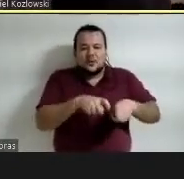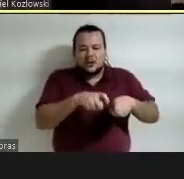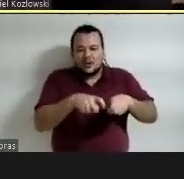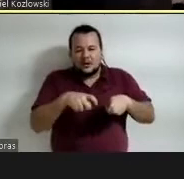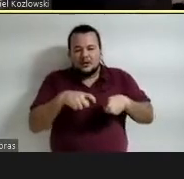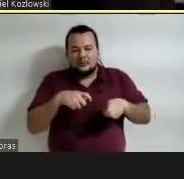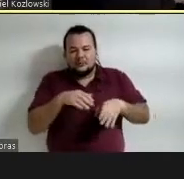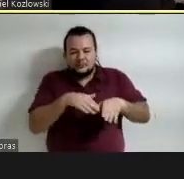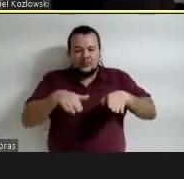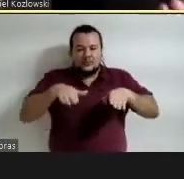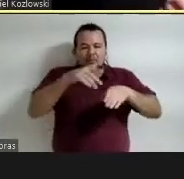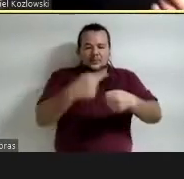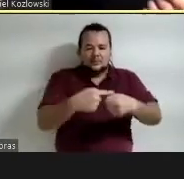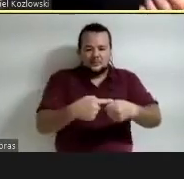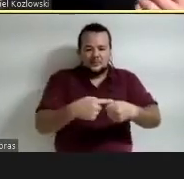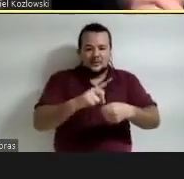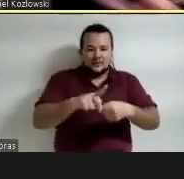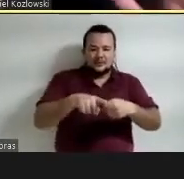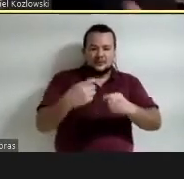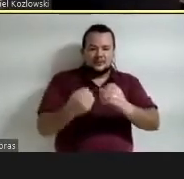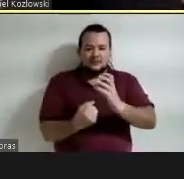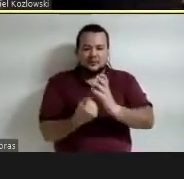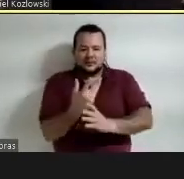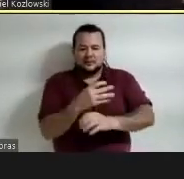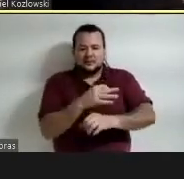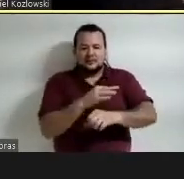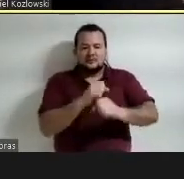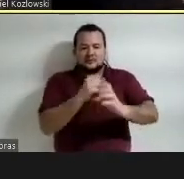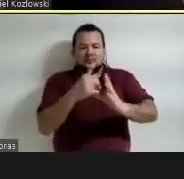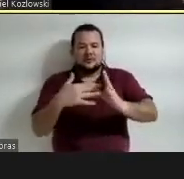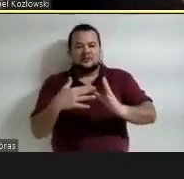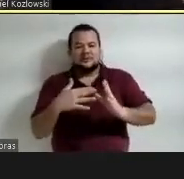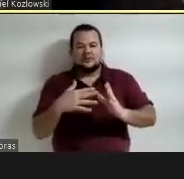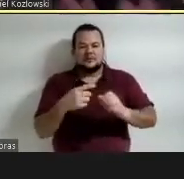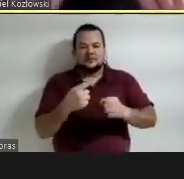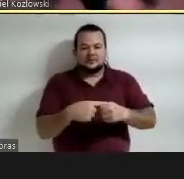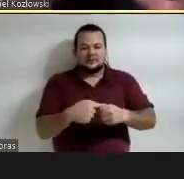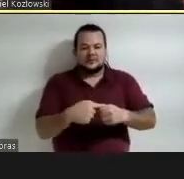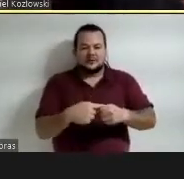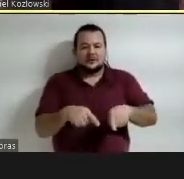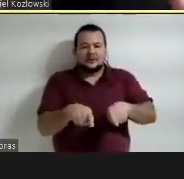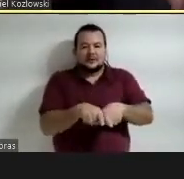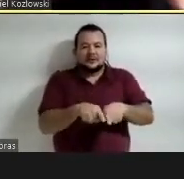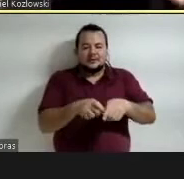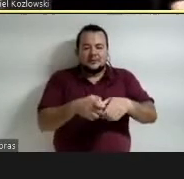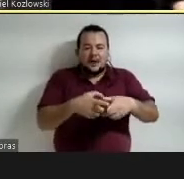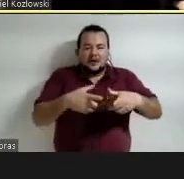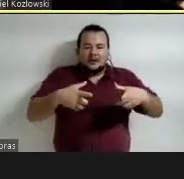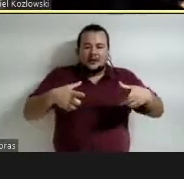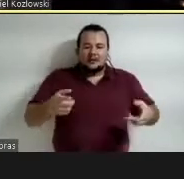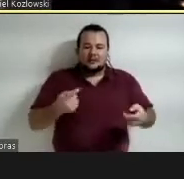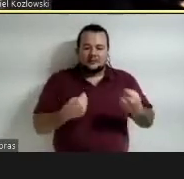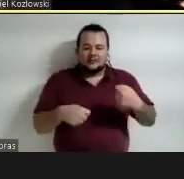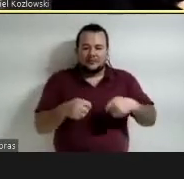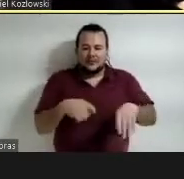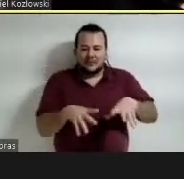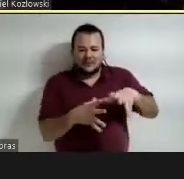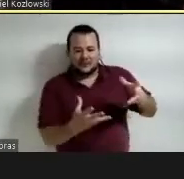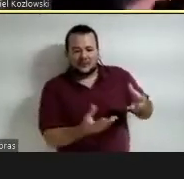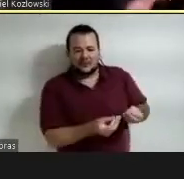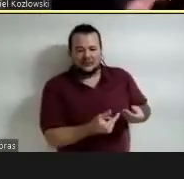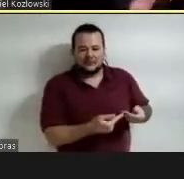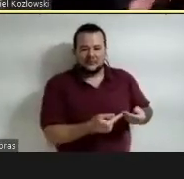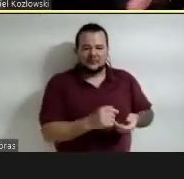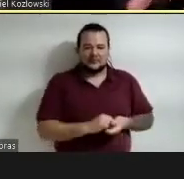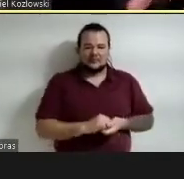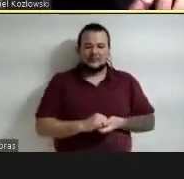noção de urbanização, e com essa dominação, a expansão do mercado através da superfície do planeta. E